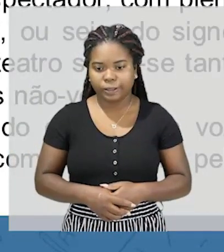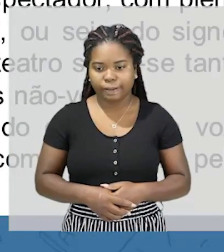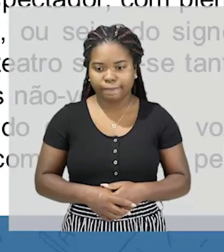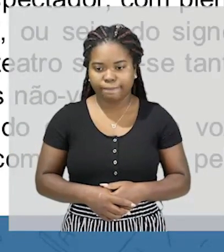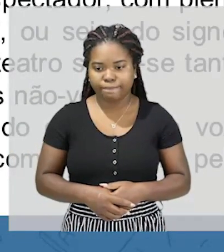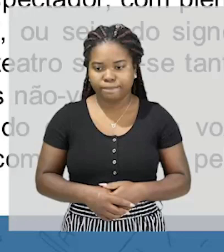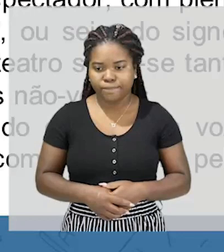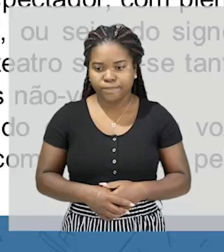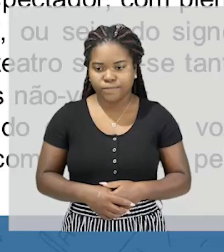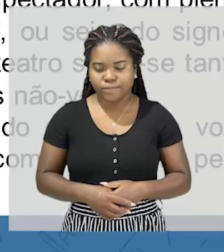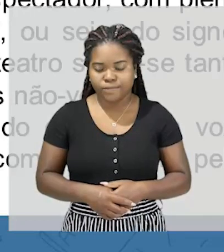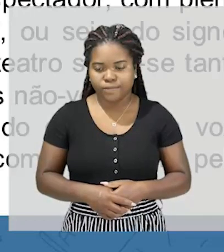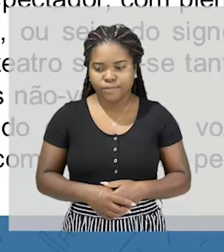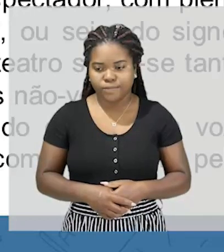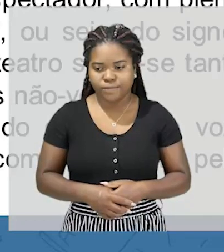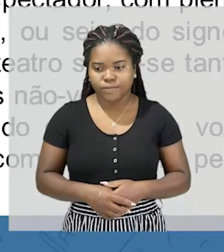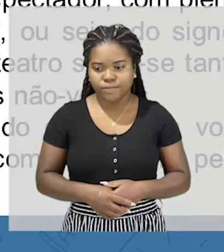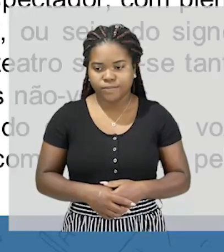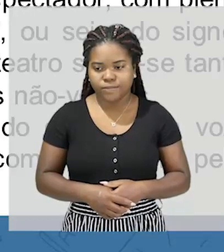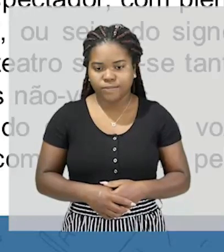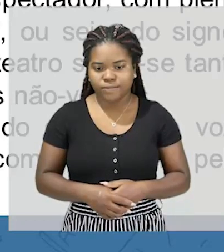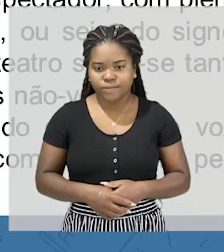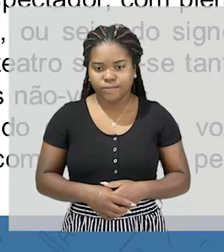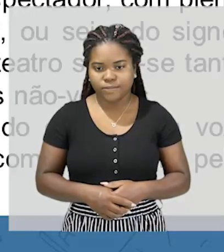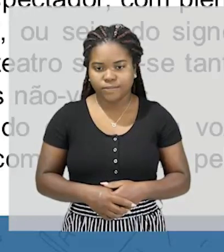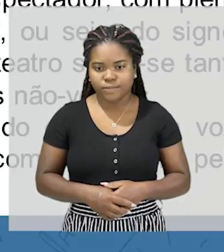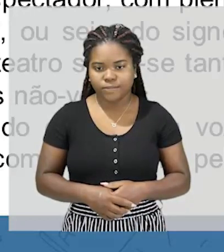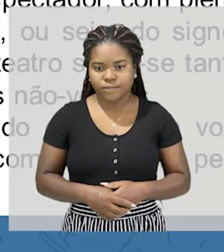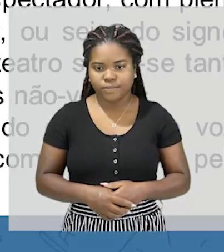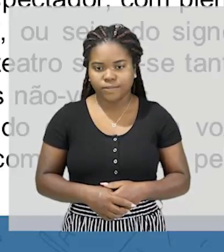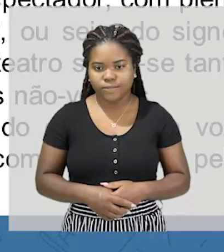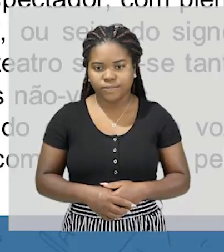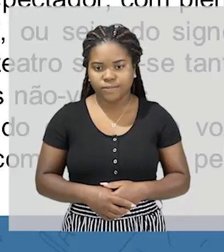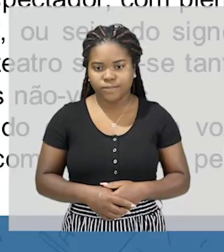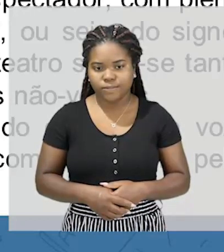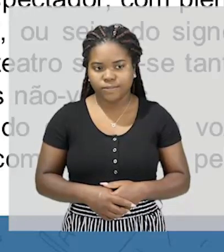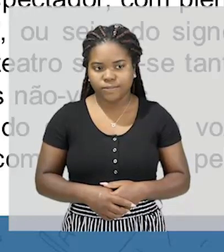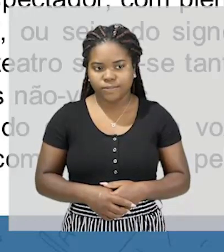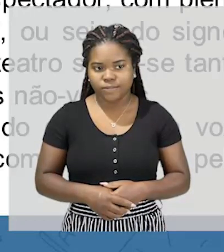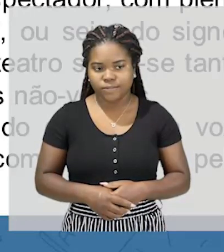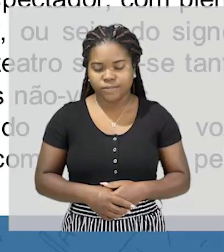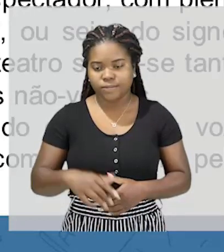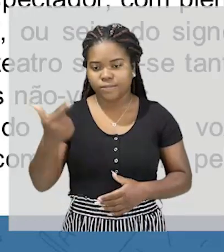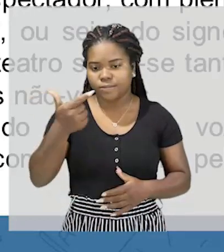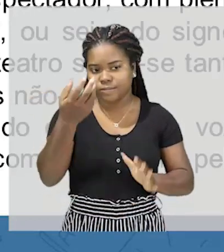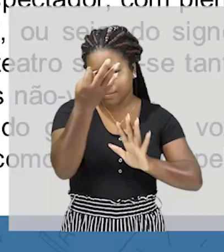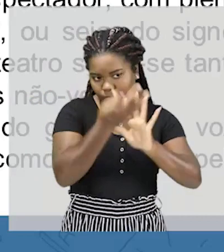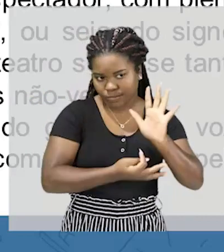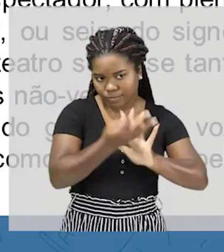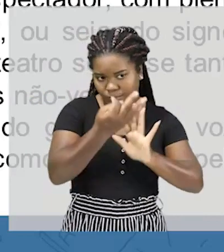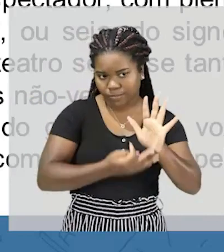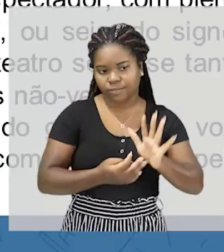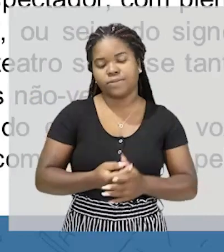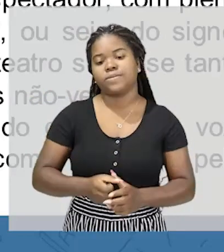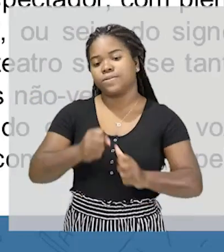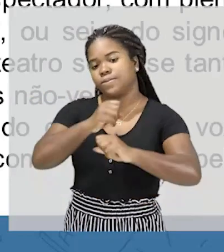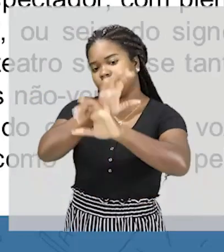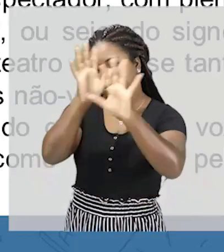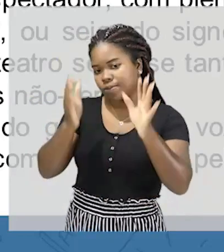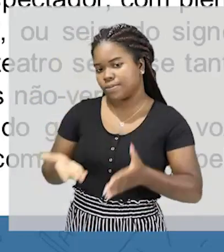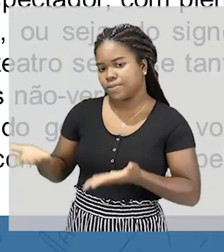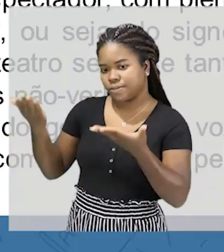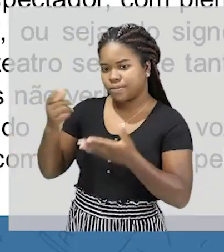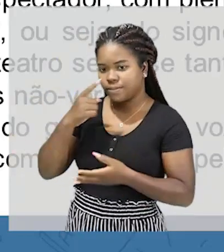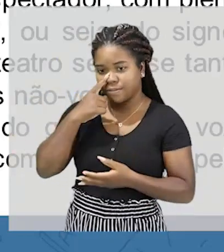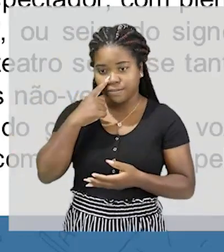pela performance do espetáculo, mas também como pela performance da linguagem, né? Aí vem o texto 2, que é um espetáculo